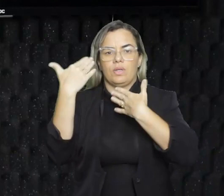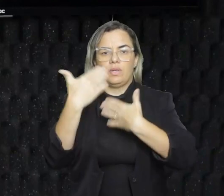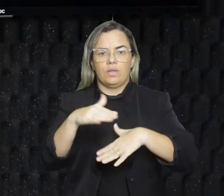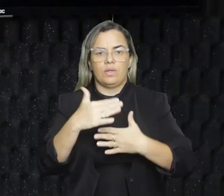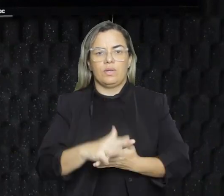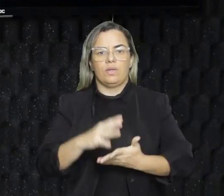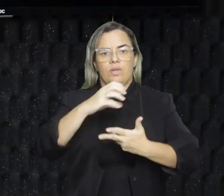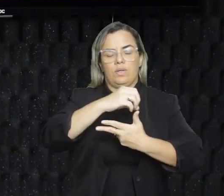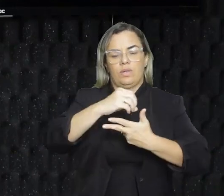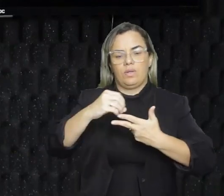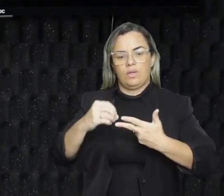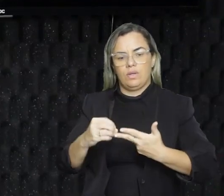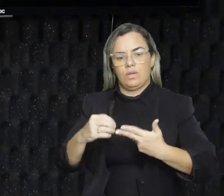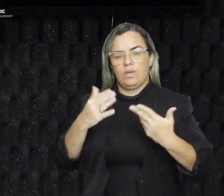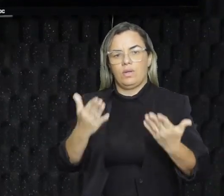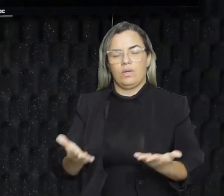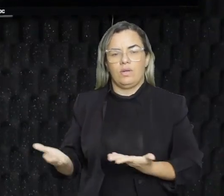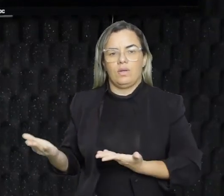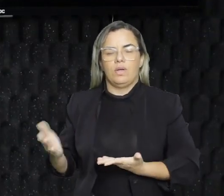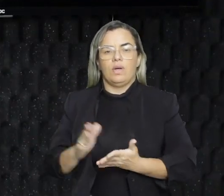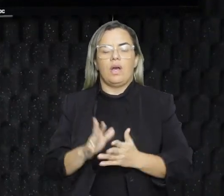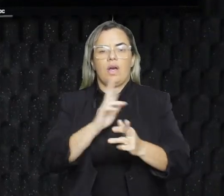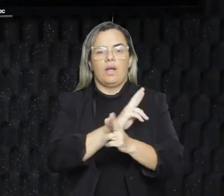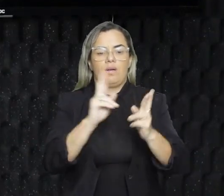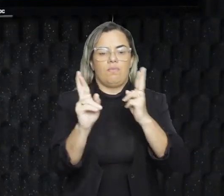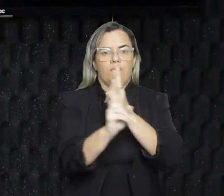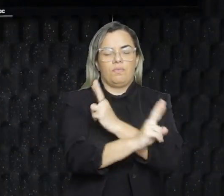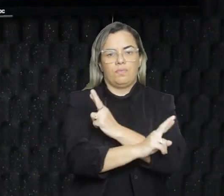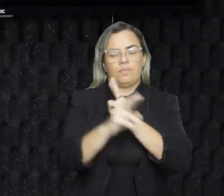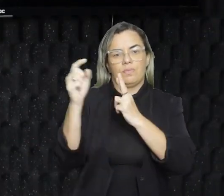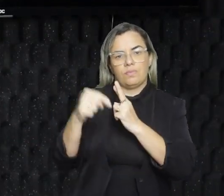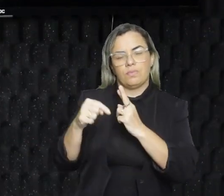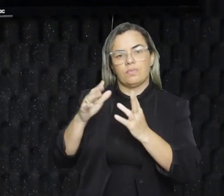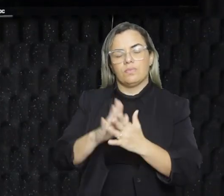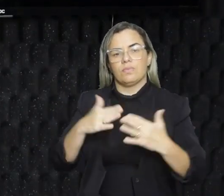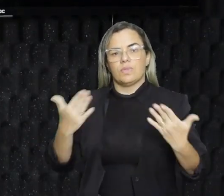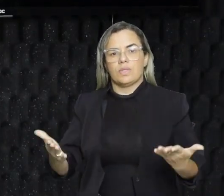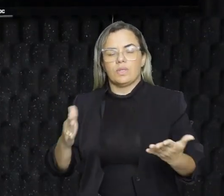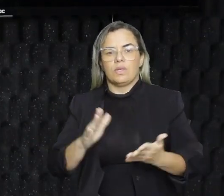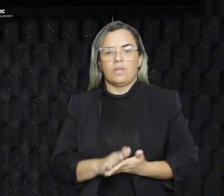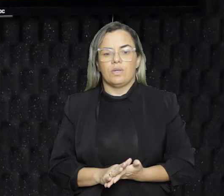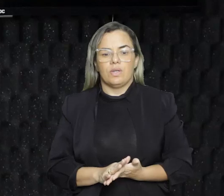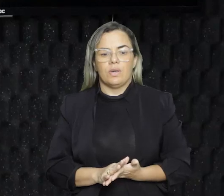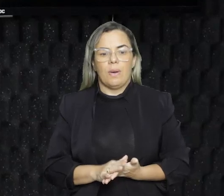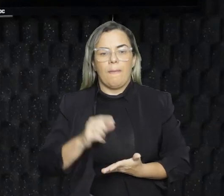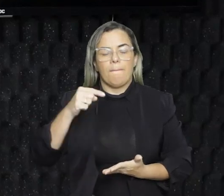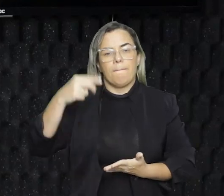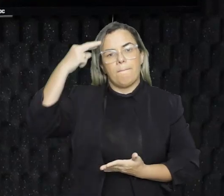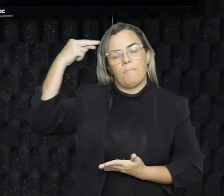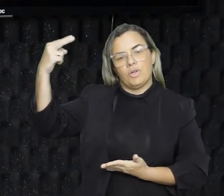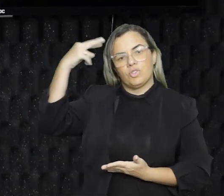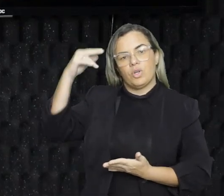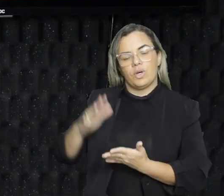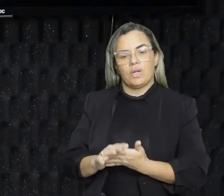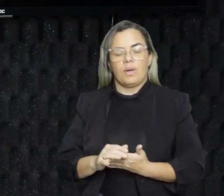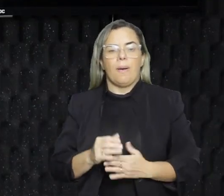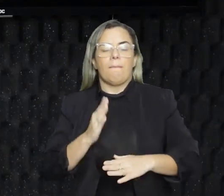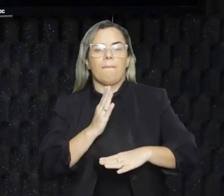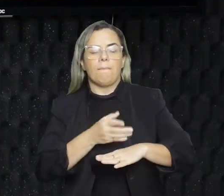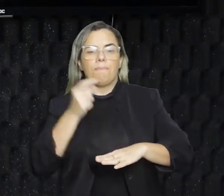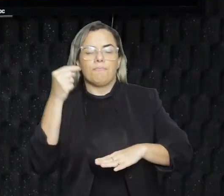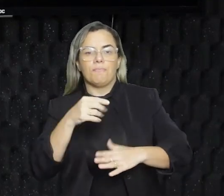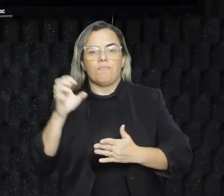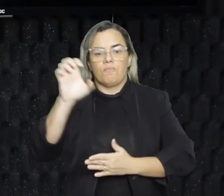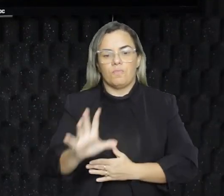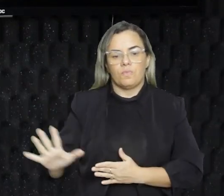do Enem, que ela envolve as questões sobre a chamada história moderna, a